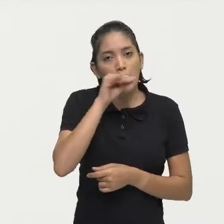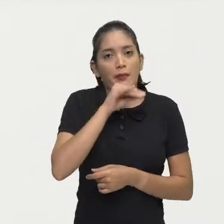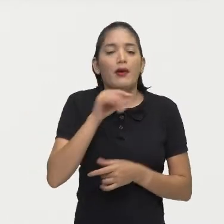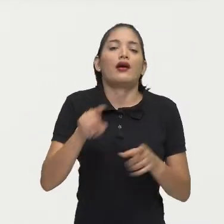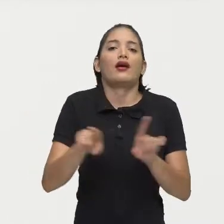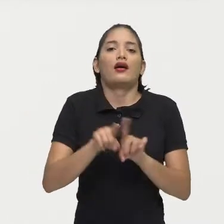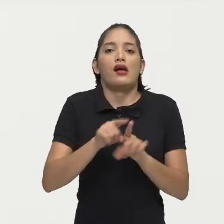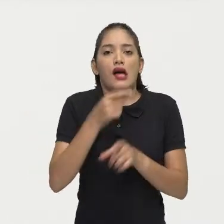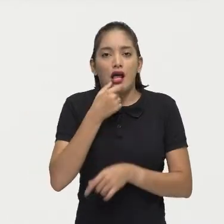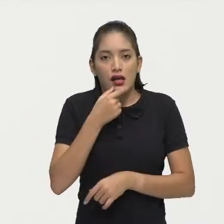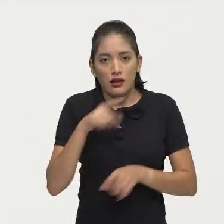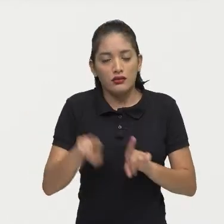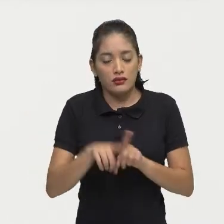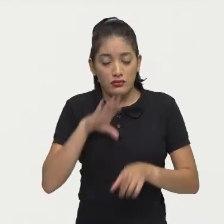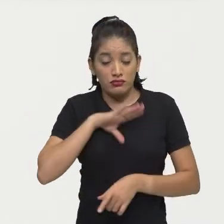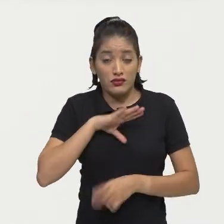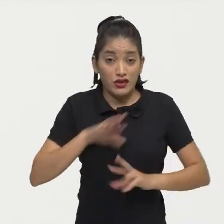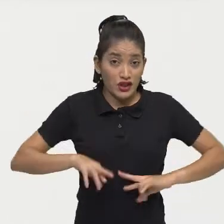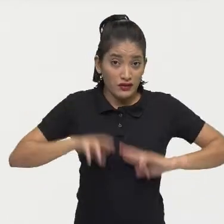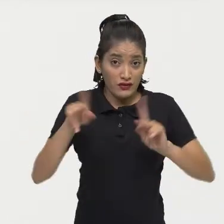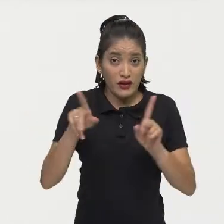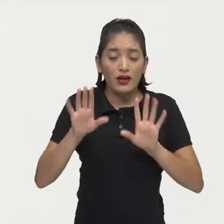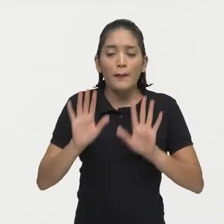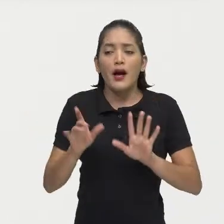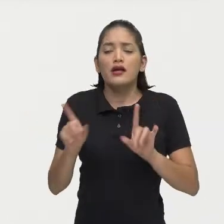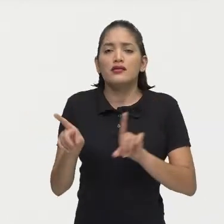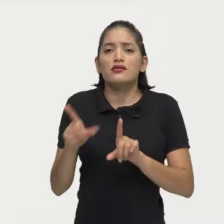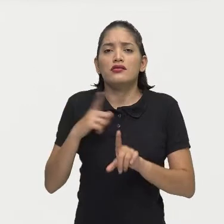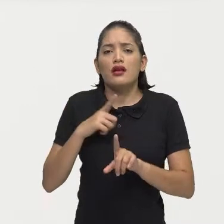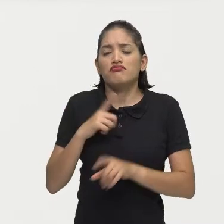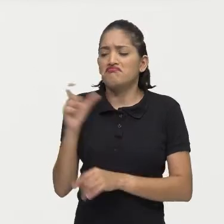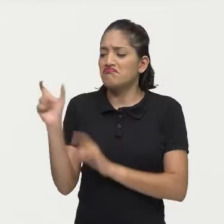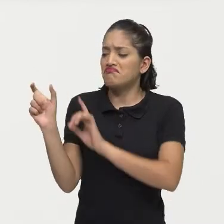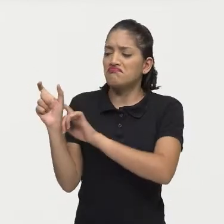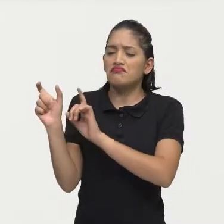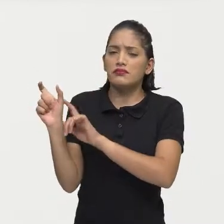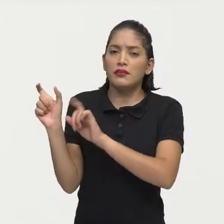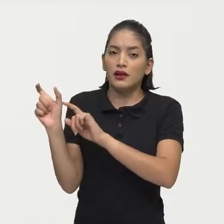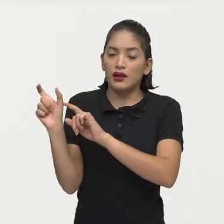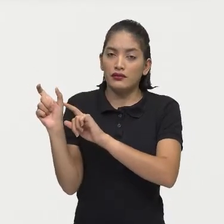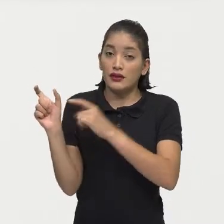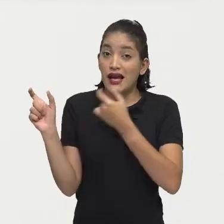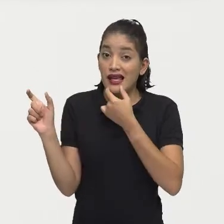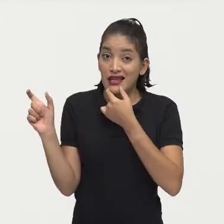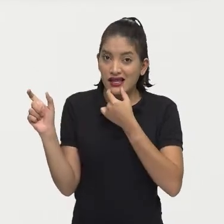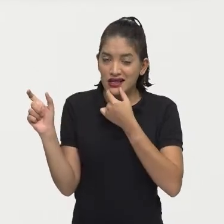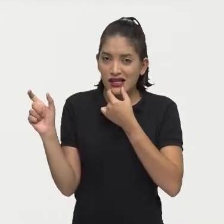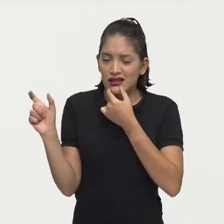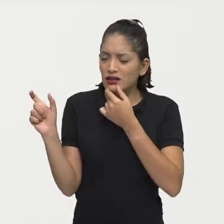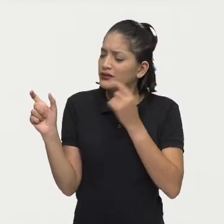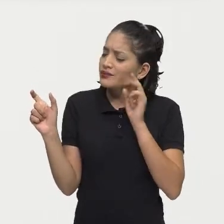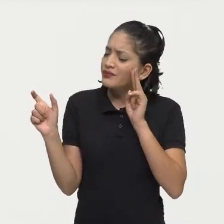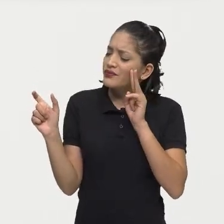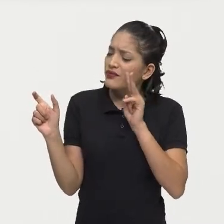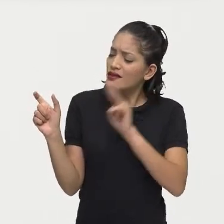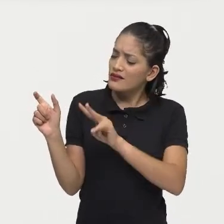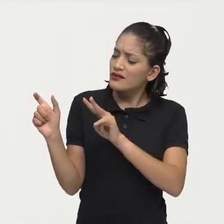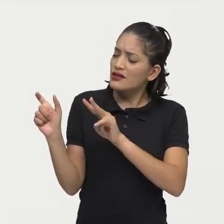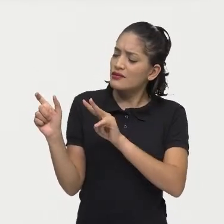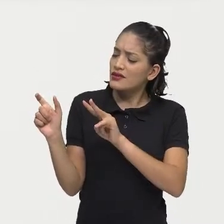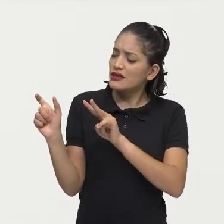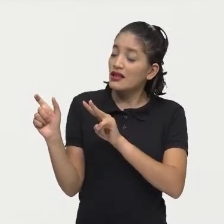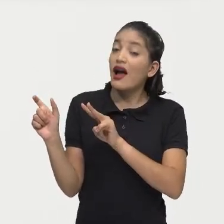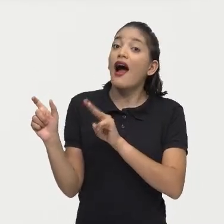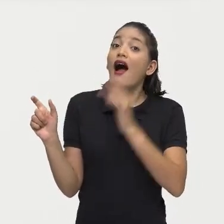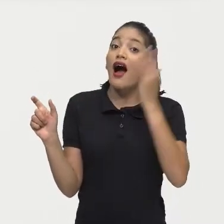língua inglesa são bem diferentes, tá? Mas tem aquelas palavras que estão em inglês que nós olhamos para ela